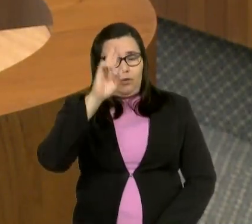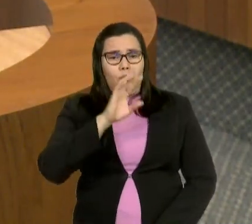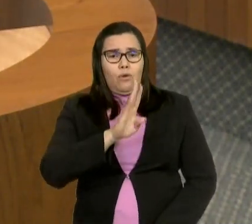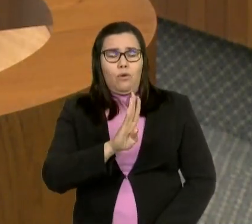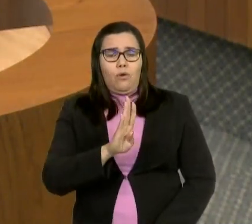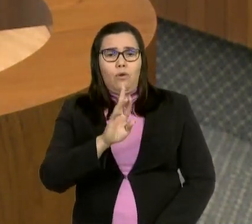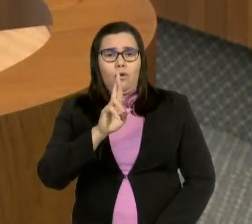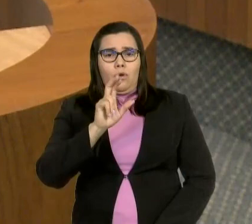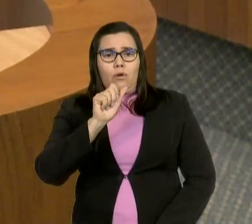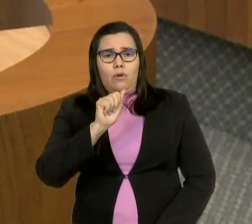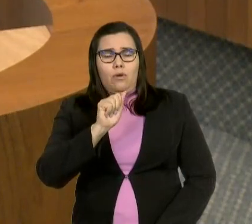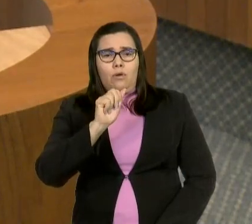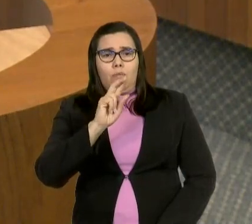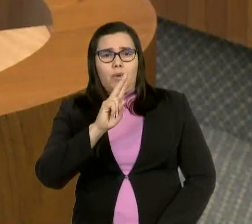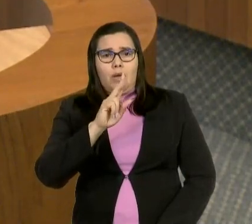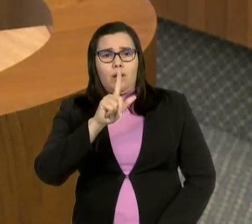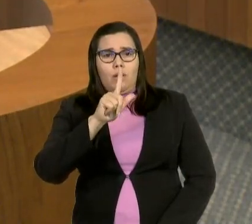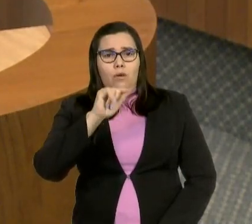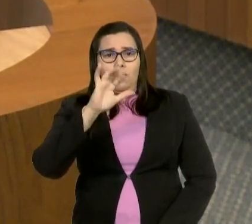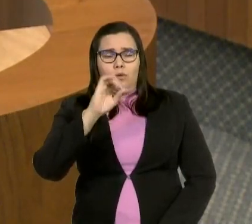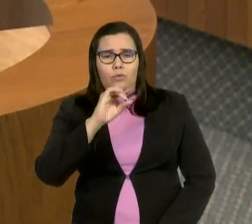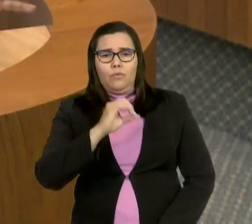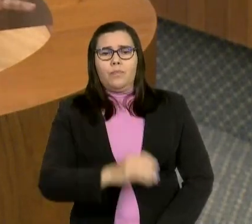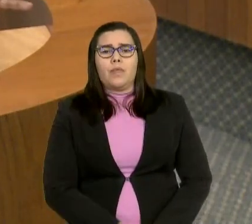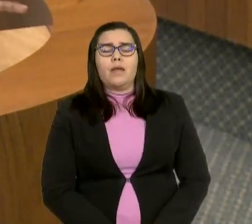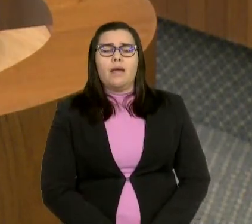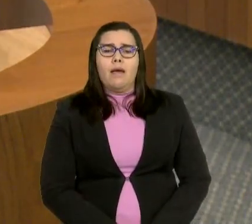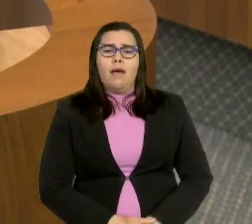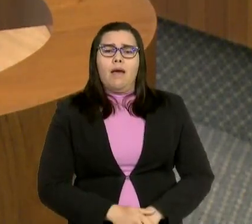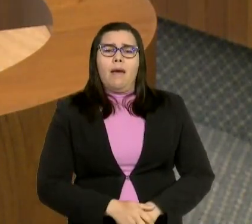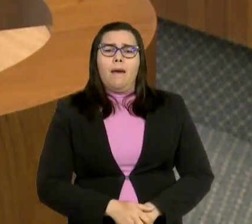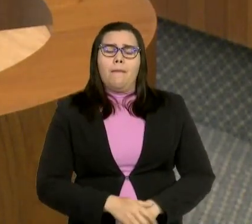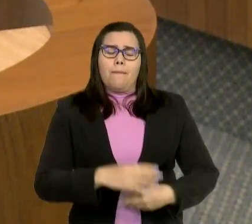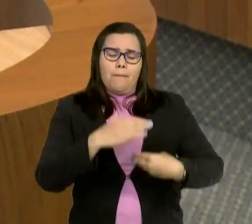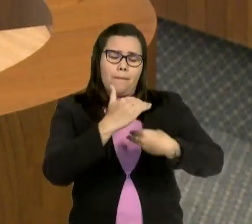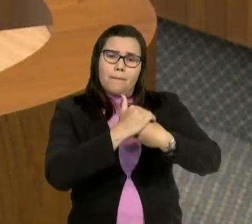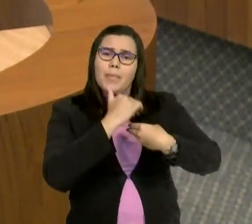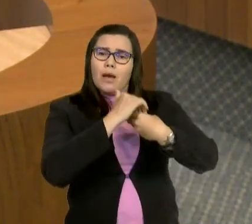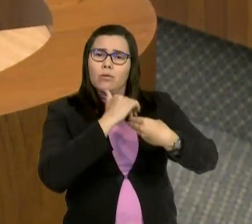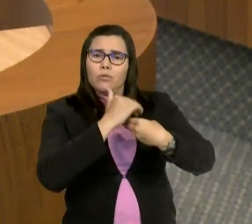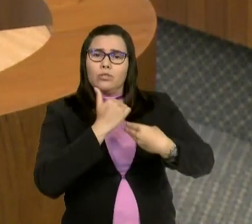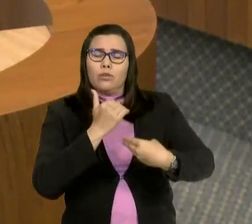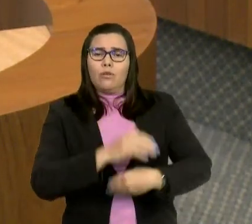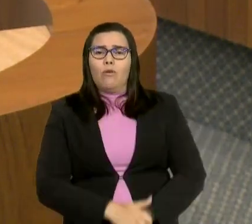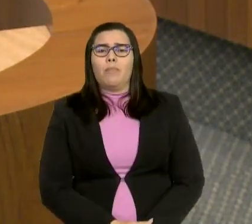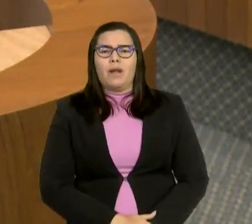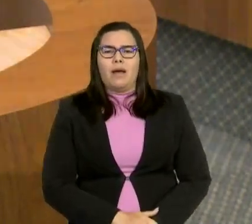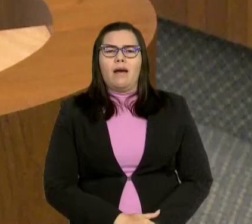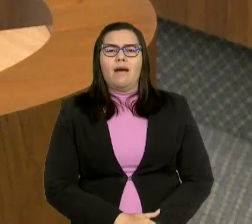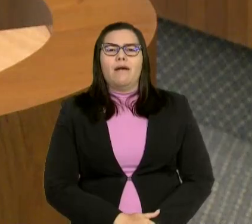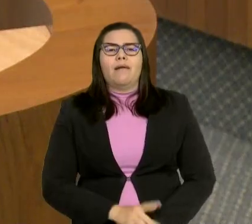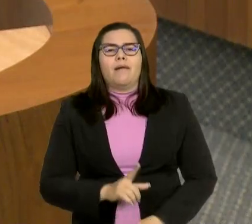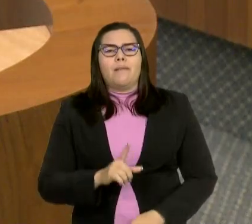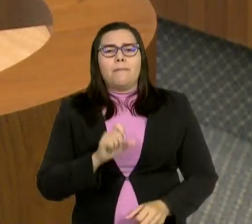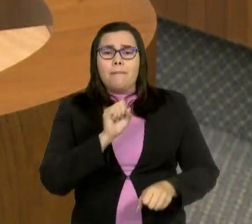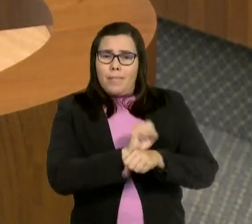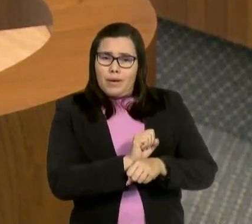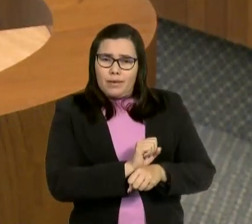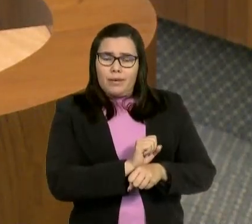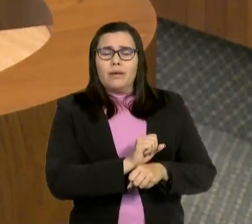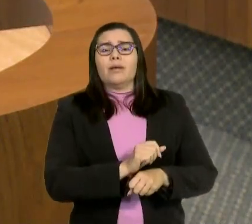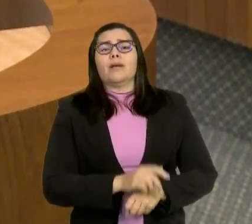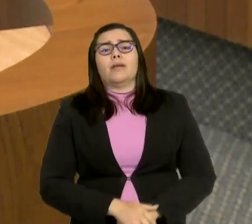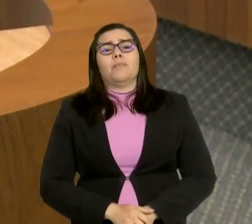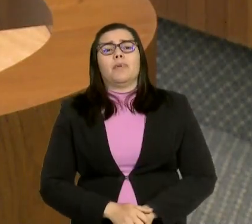nós pudéssemos refazer assinaturas dos deputados que estavam na legislatura passada e coletar a assinatura dos novos deputados. Nós já